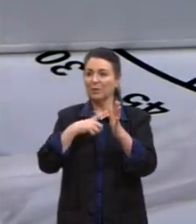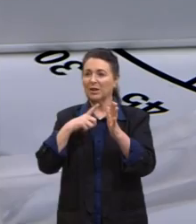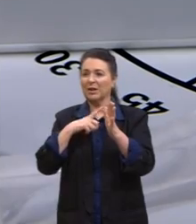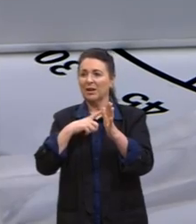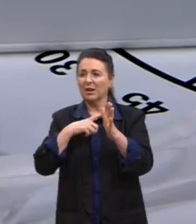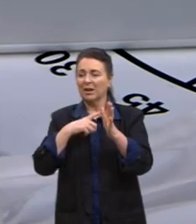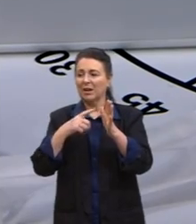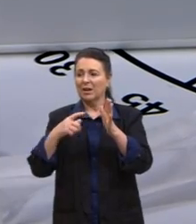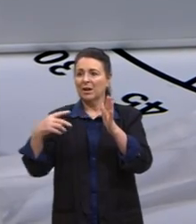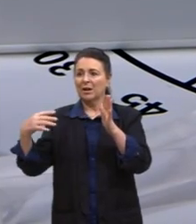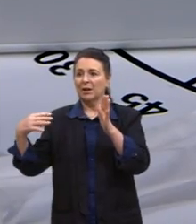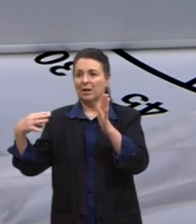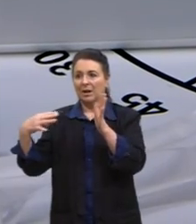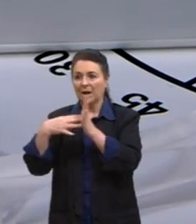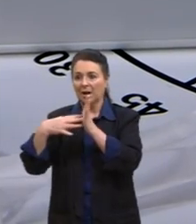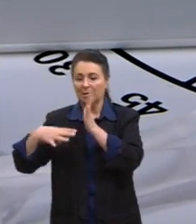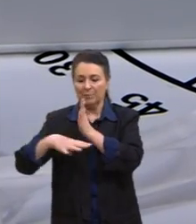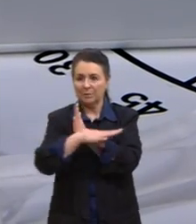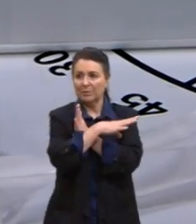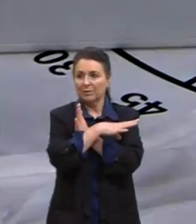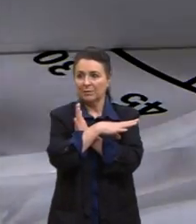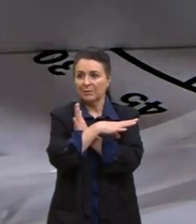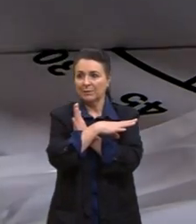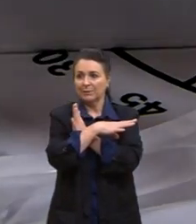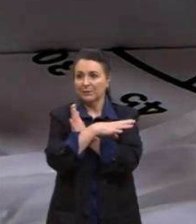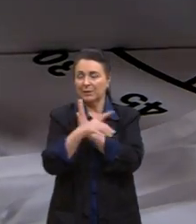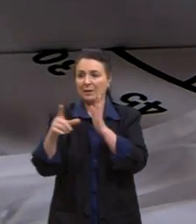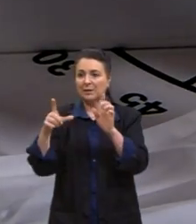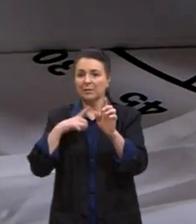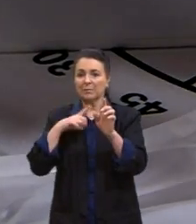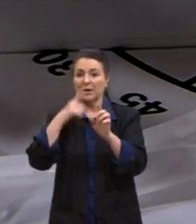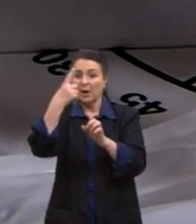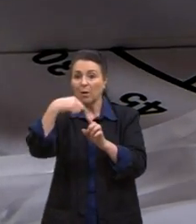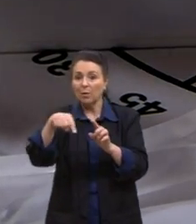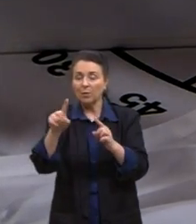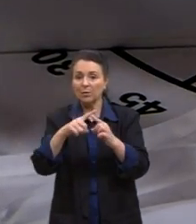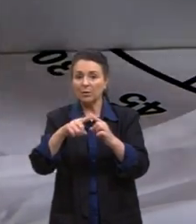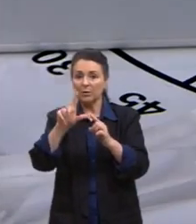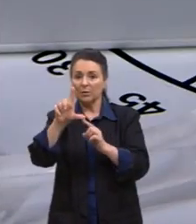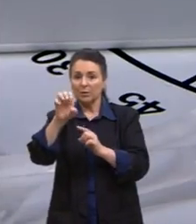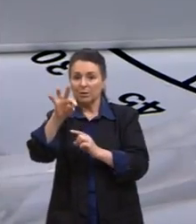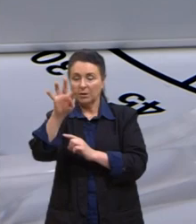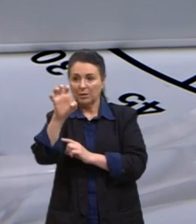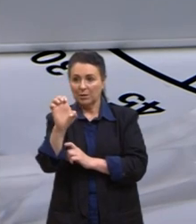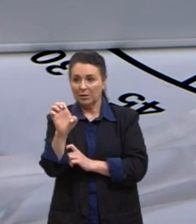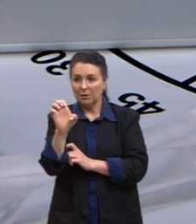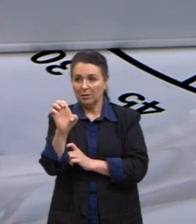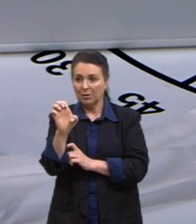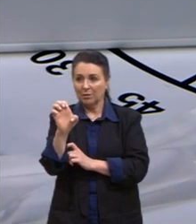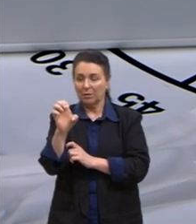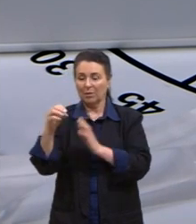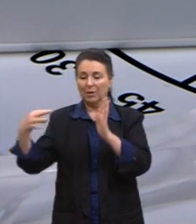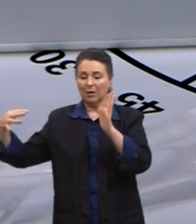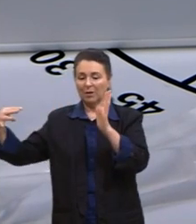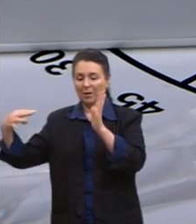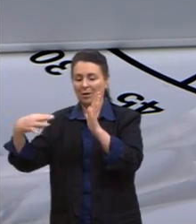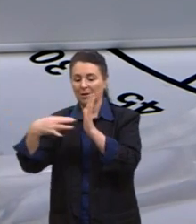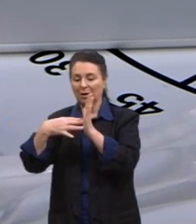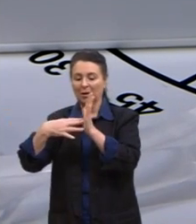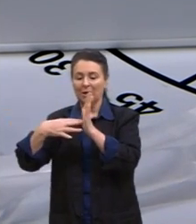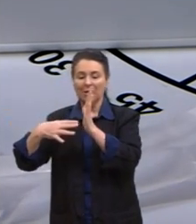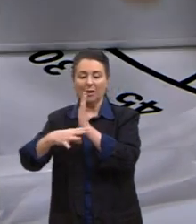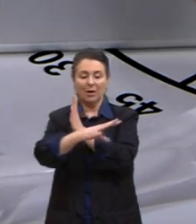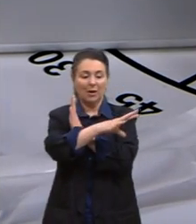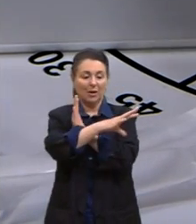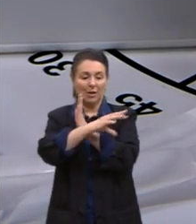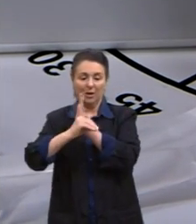também uma lente convergente que que acontece aqui desconvergem para o mesmo